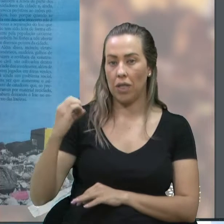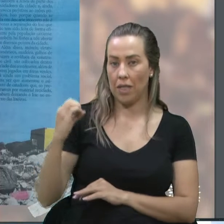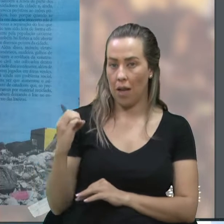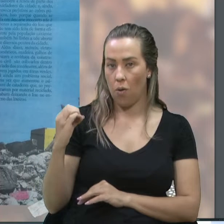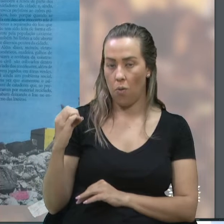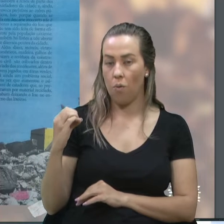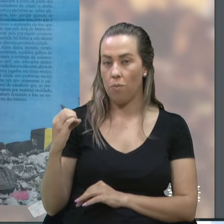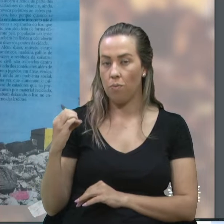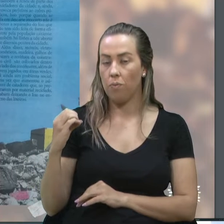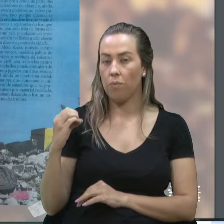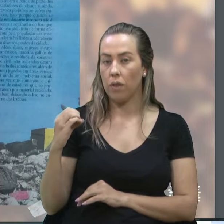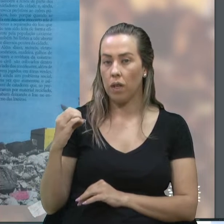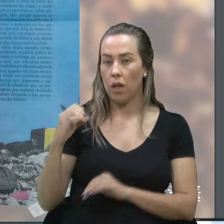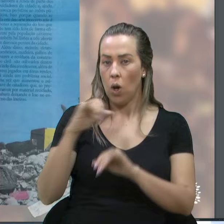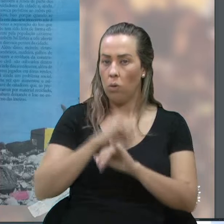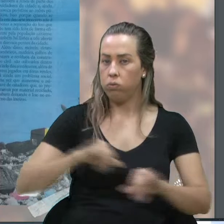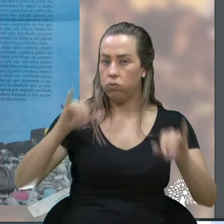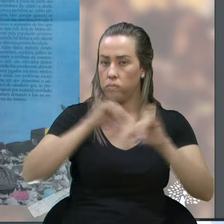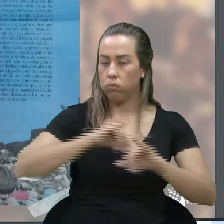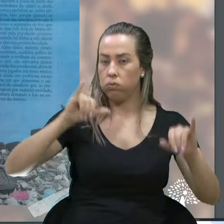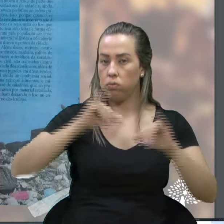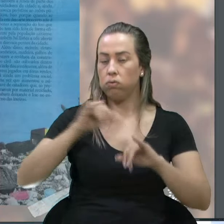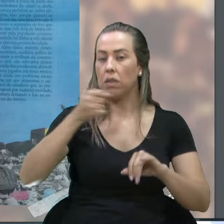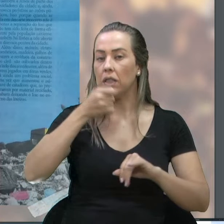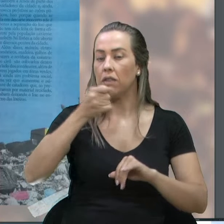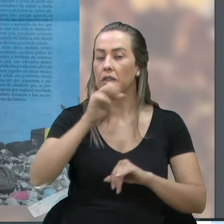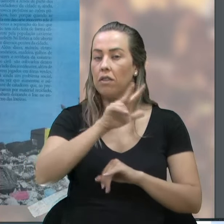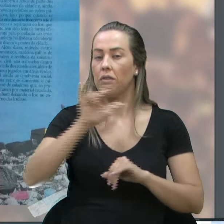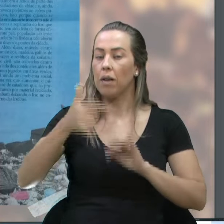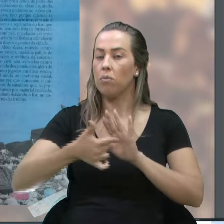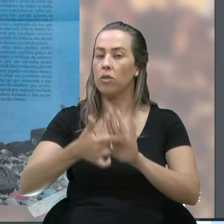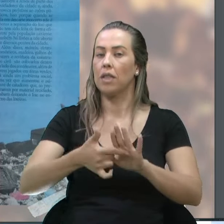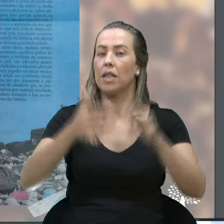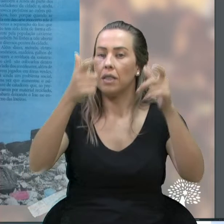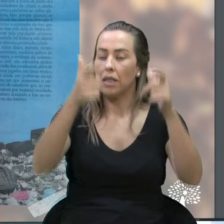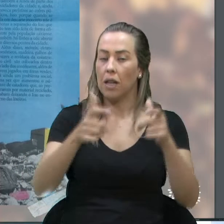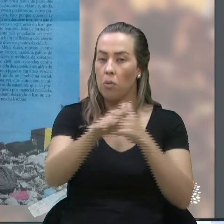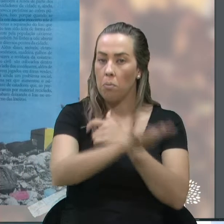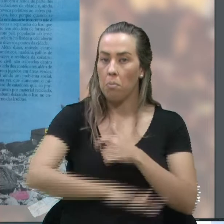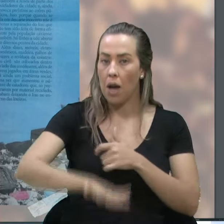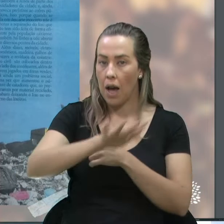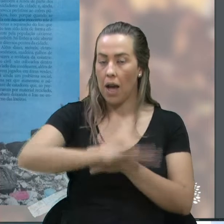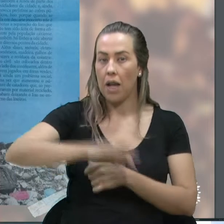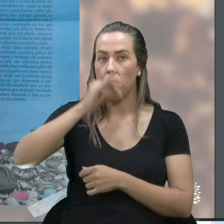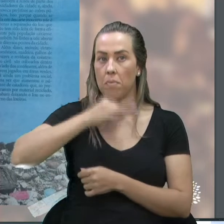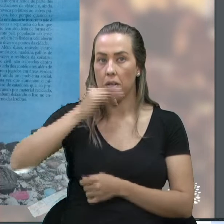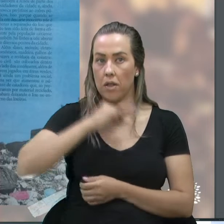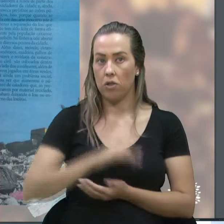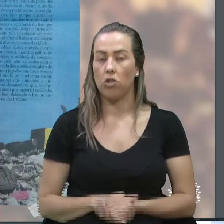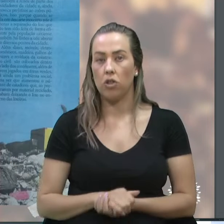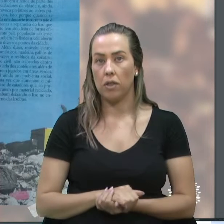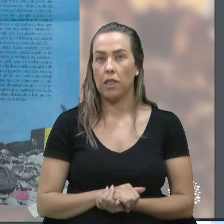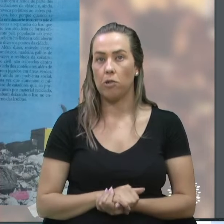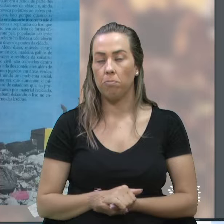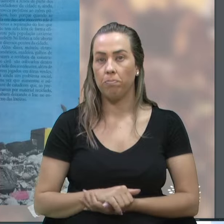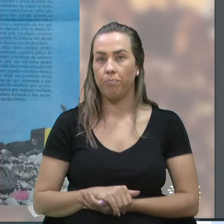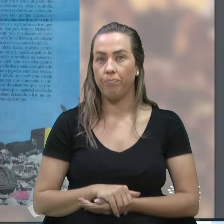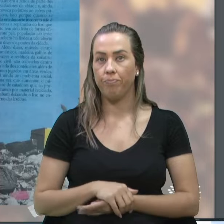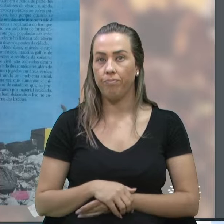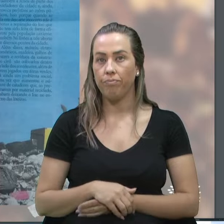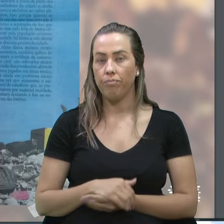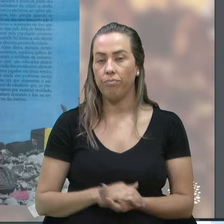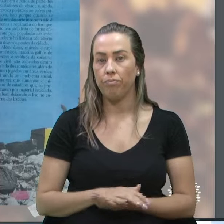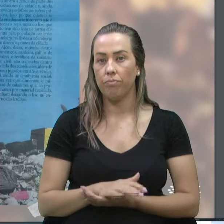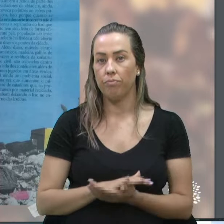então, uma série de reportagens mostrará o atual cenário de uma área vital para Caxias do Sul. E